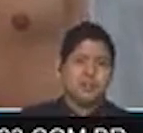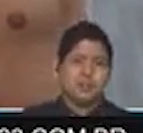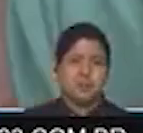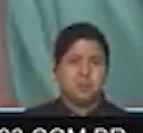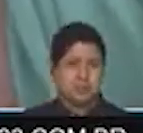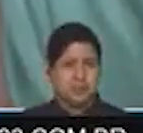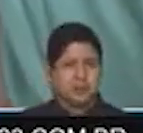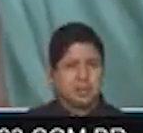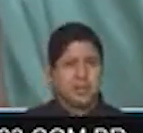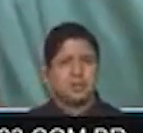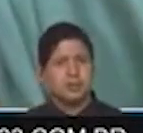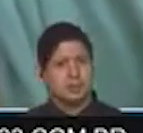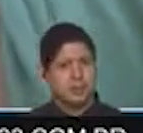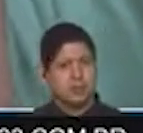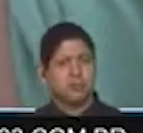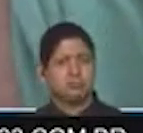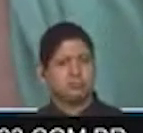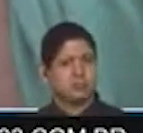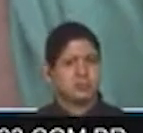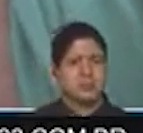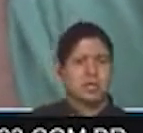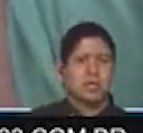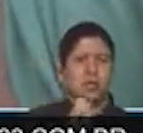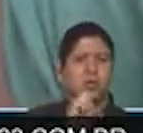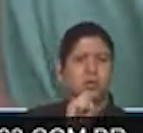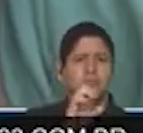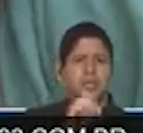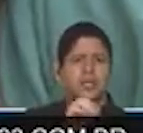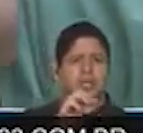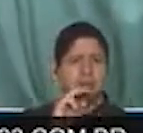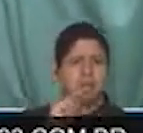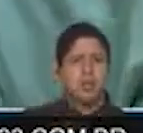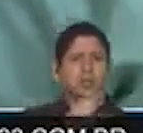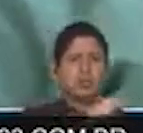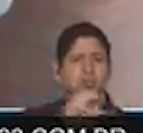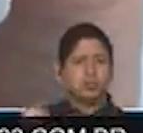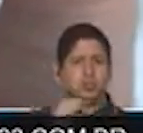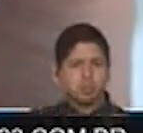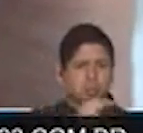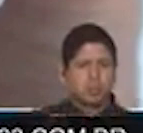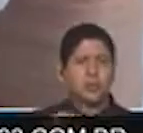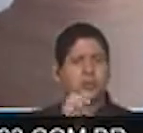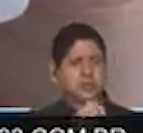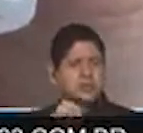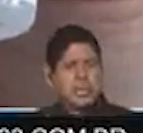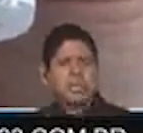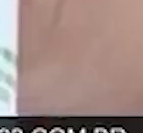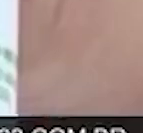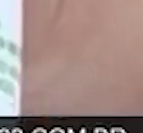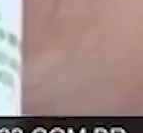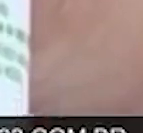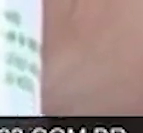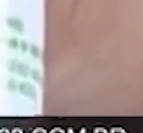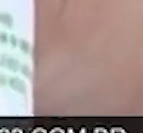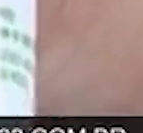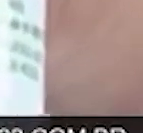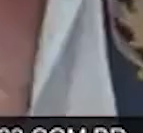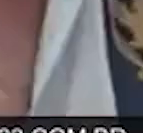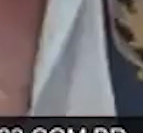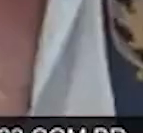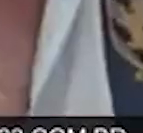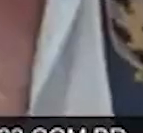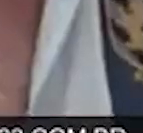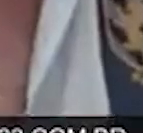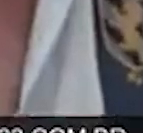Ministério da Saúde tenha entregue 80 milhões de doses para os estados e para os municípios, apenas 35 milhões